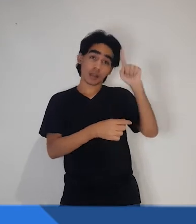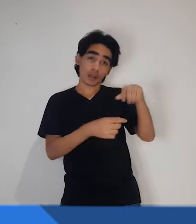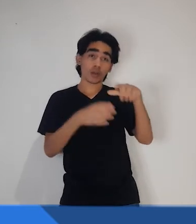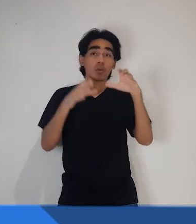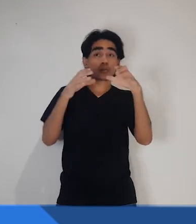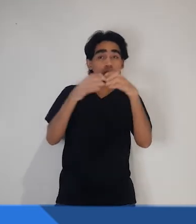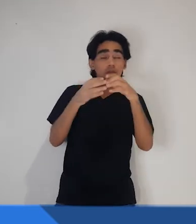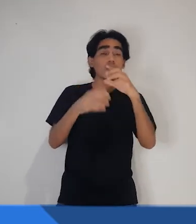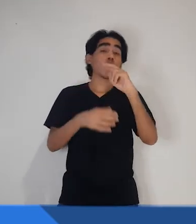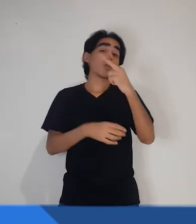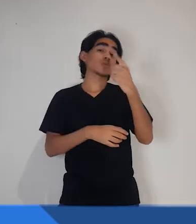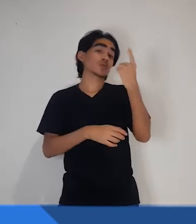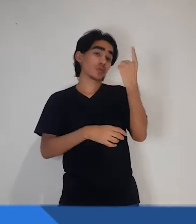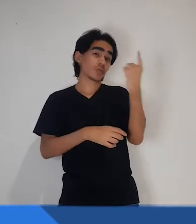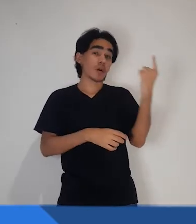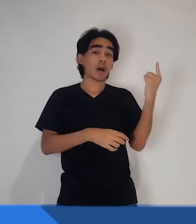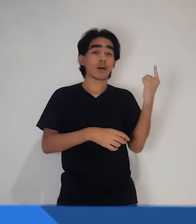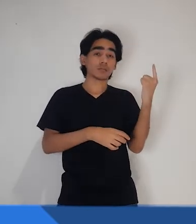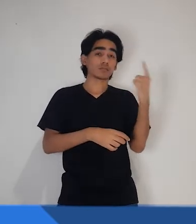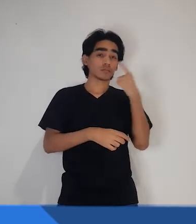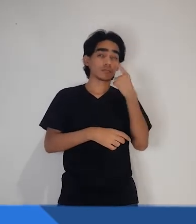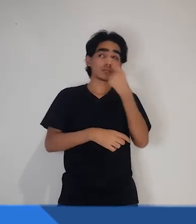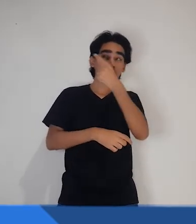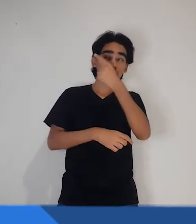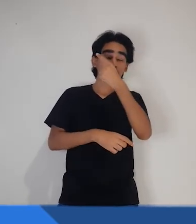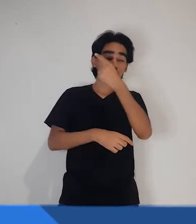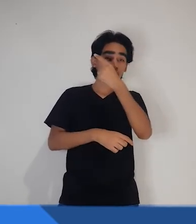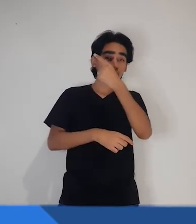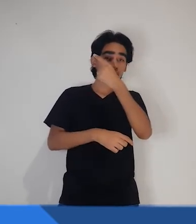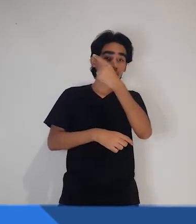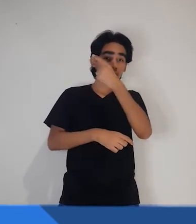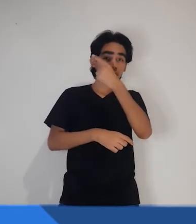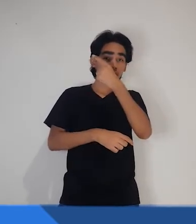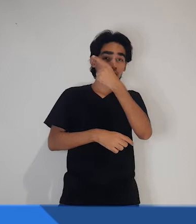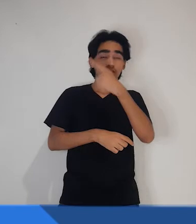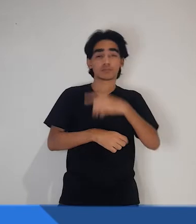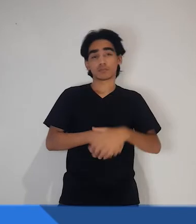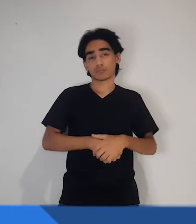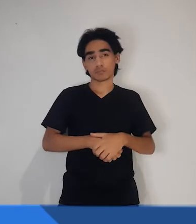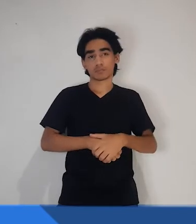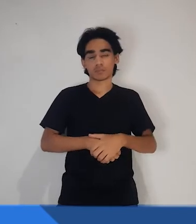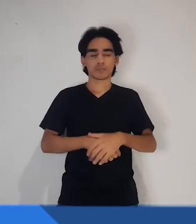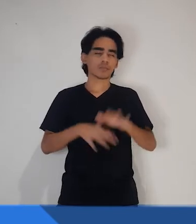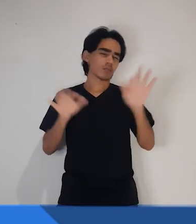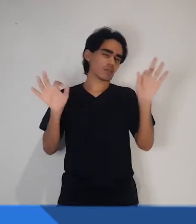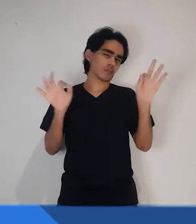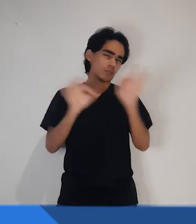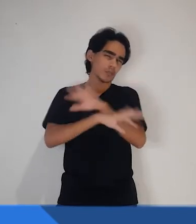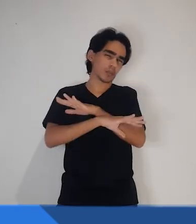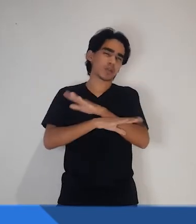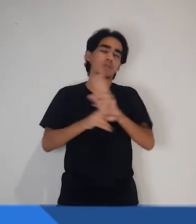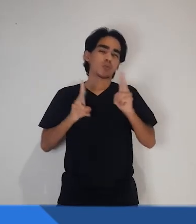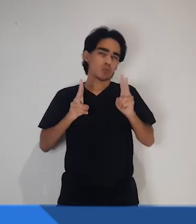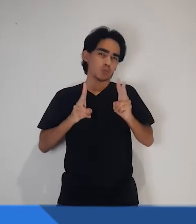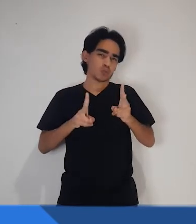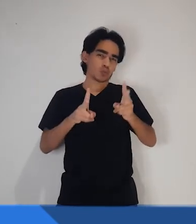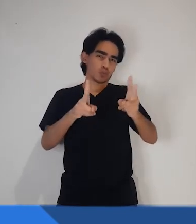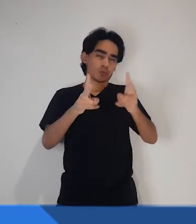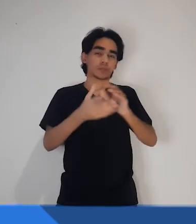é uma atividade coletiva ou individual, e assim sucessivamente. Beleza? Então vou fechar aqui e vamos